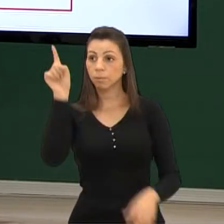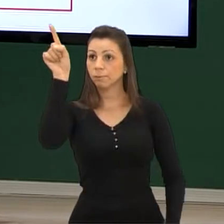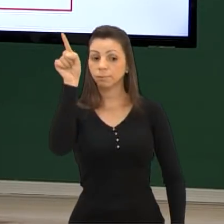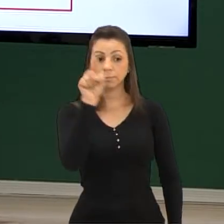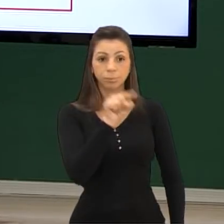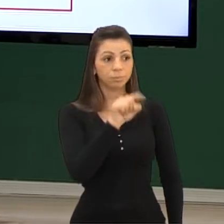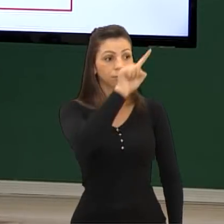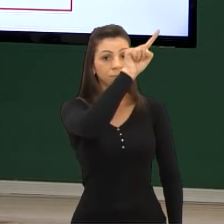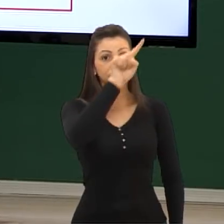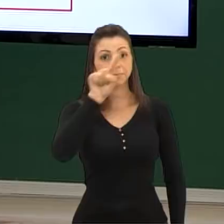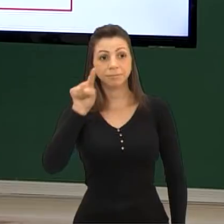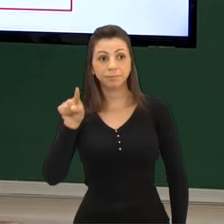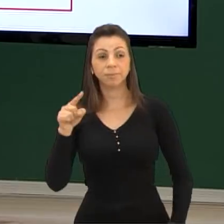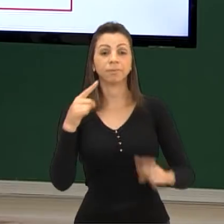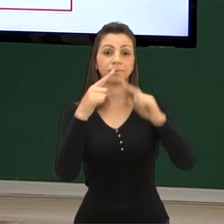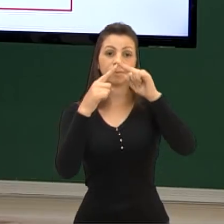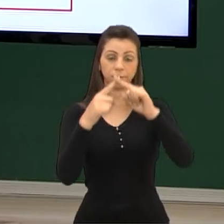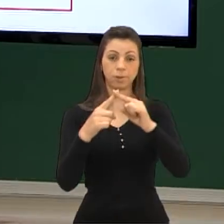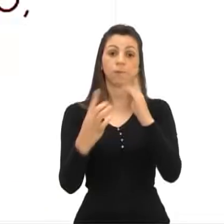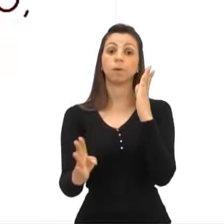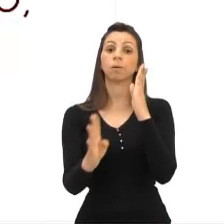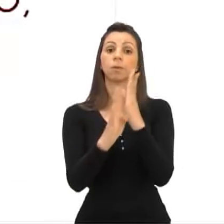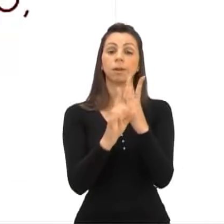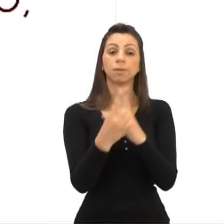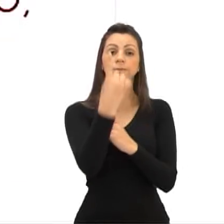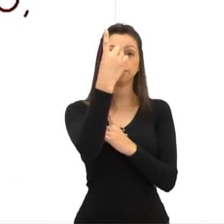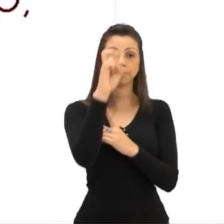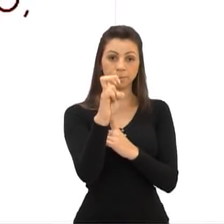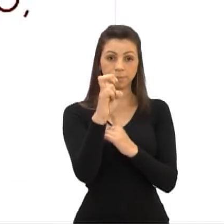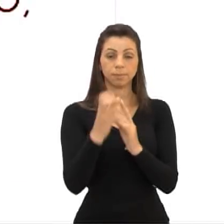valor de 15.